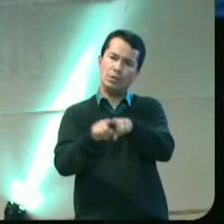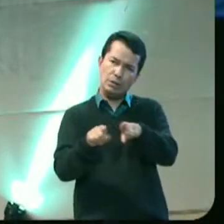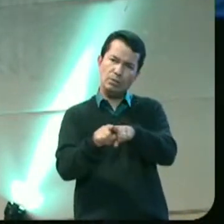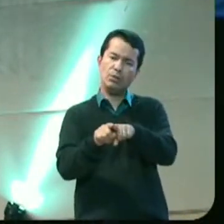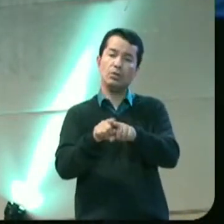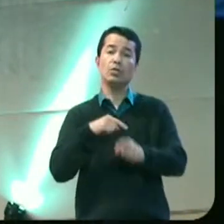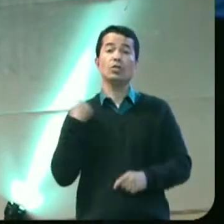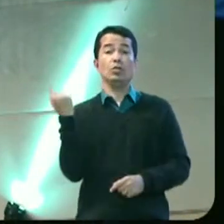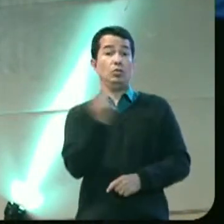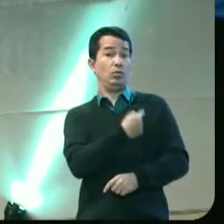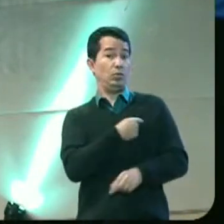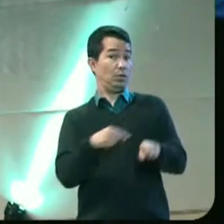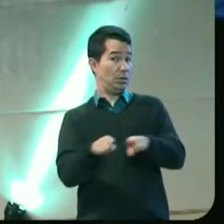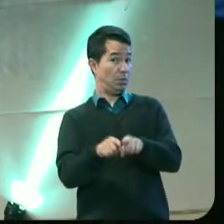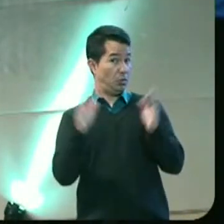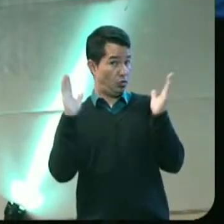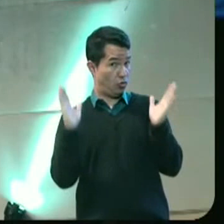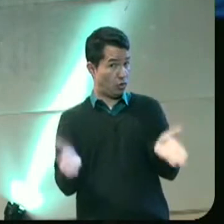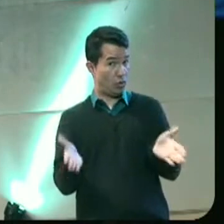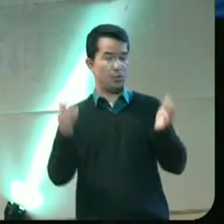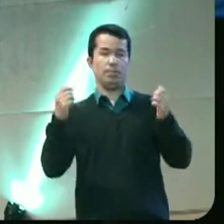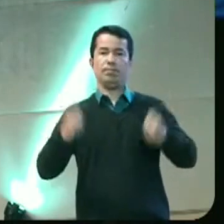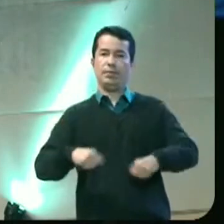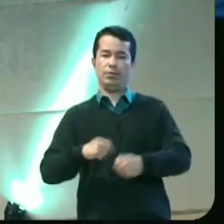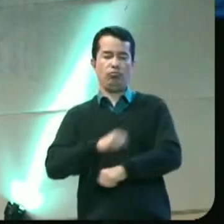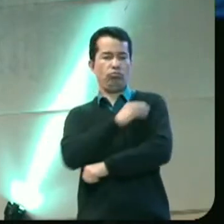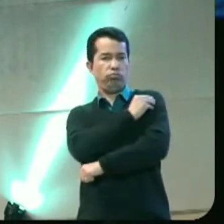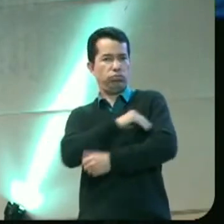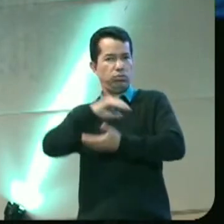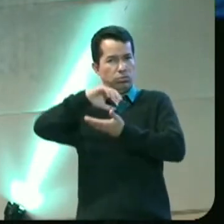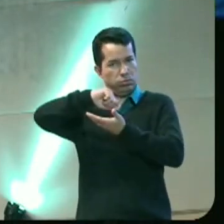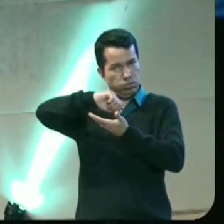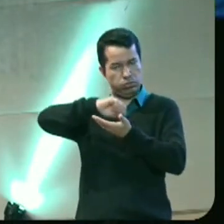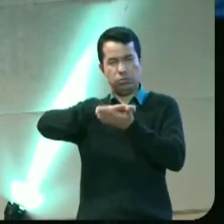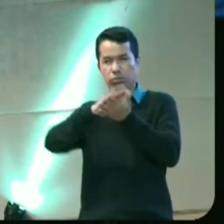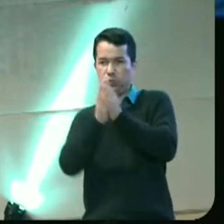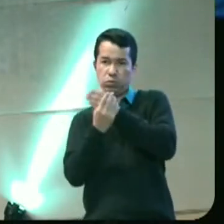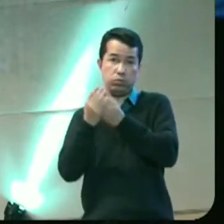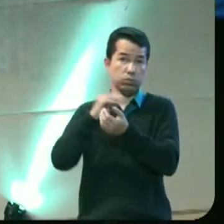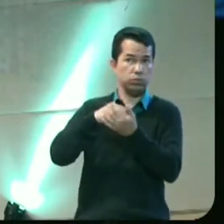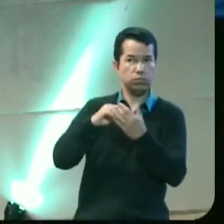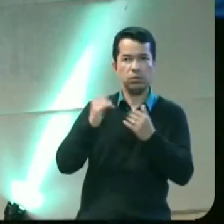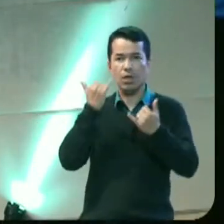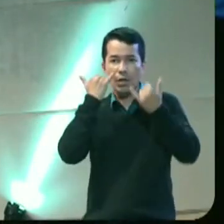os cuidados, que já somos orientados, acompanharmos também as